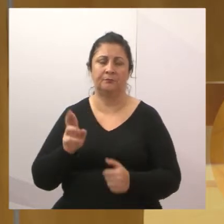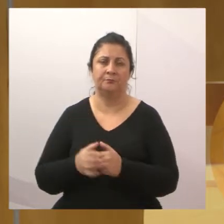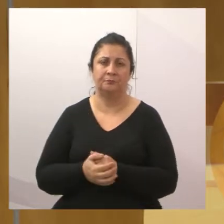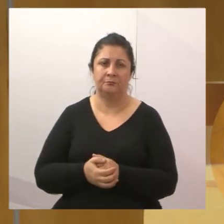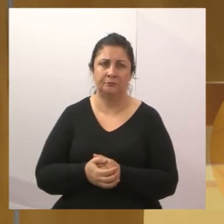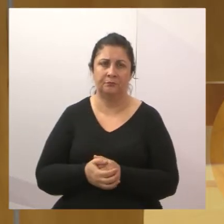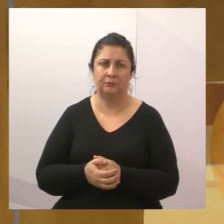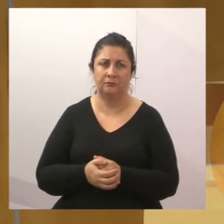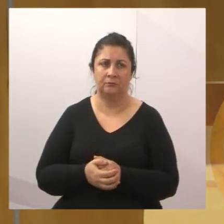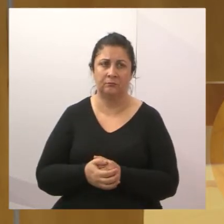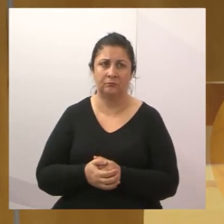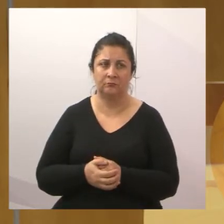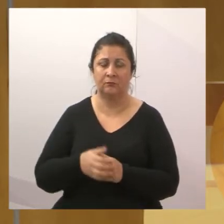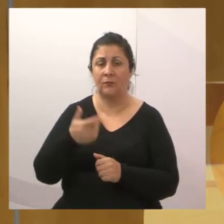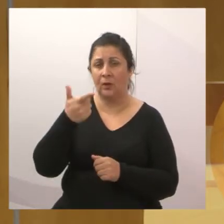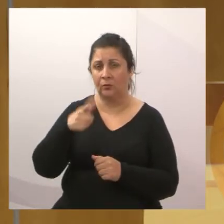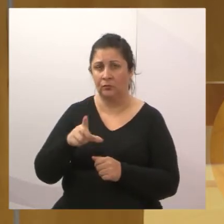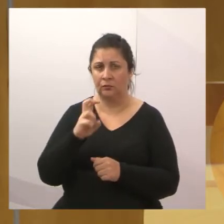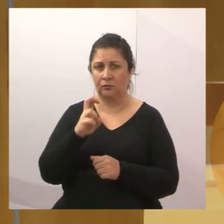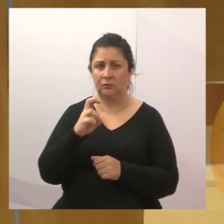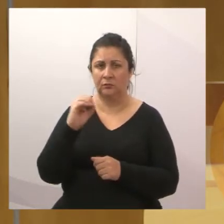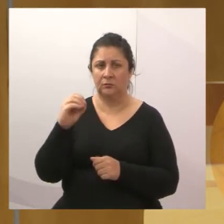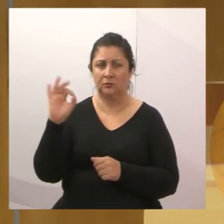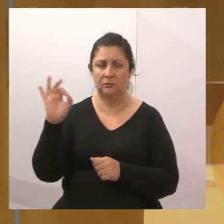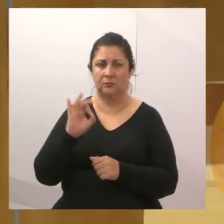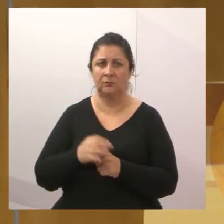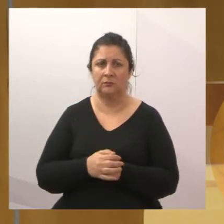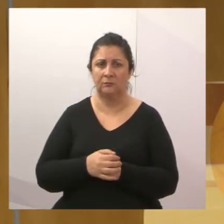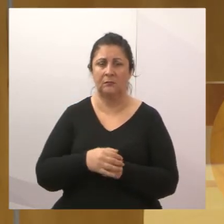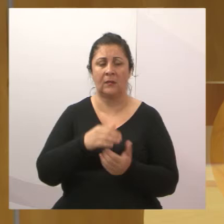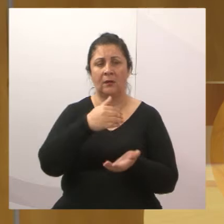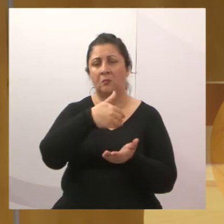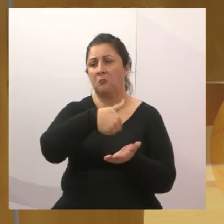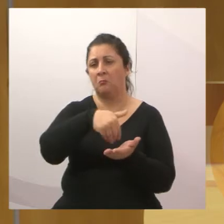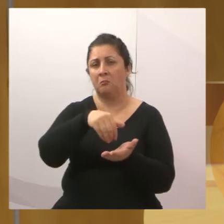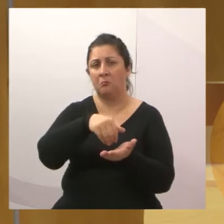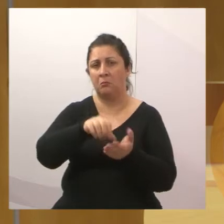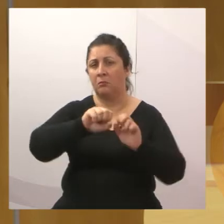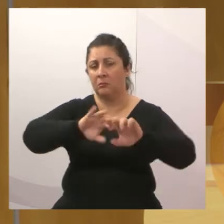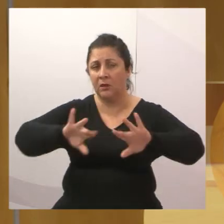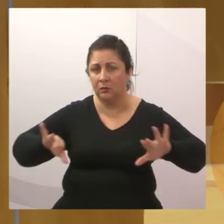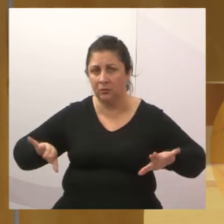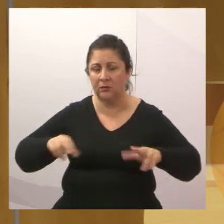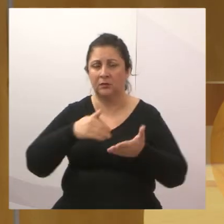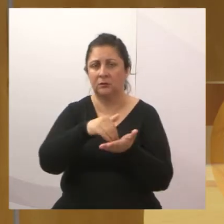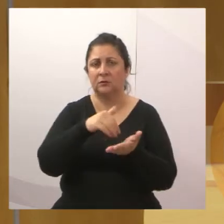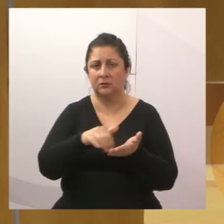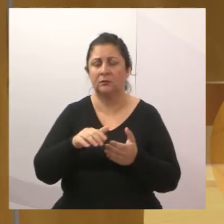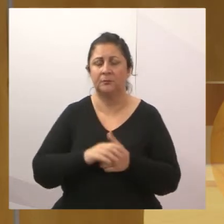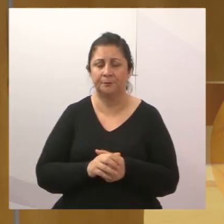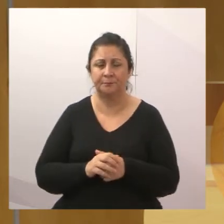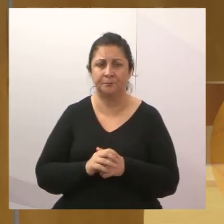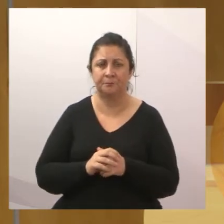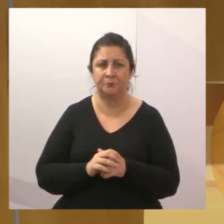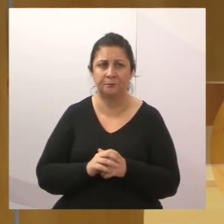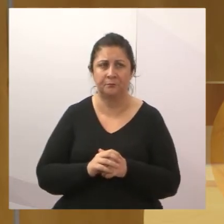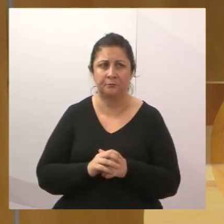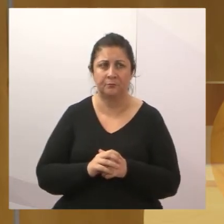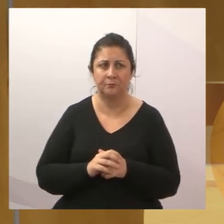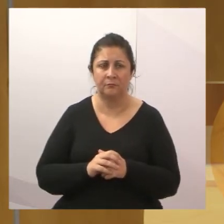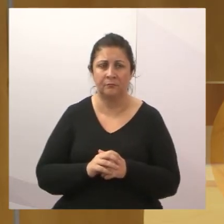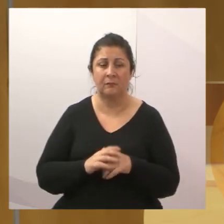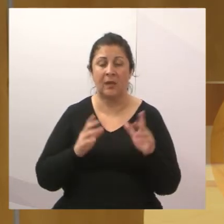375.094,43. E os outros 50% para as demais secretarias de política pública. O